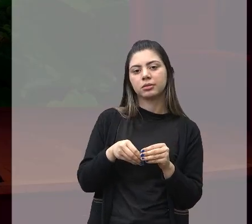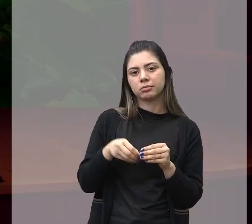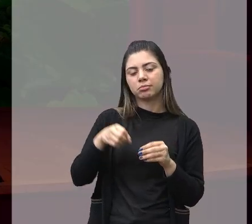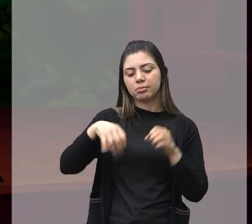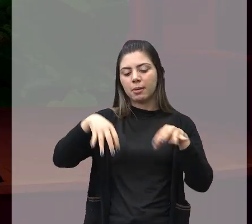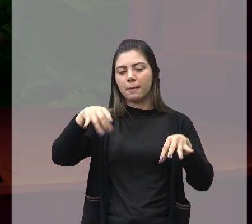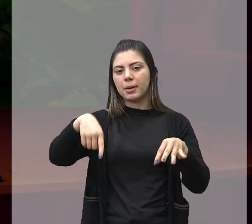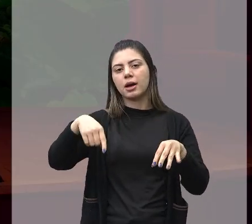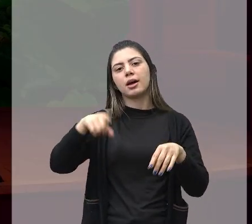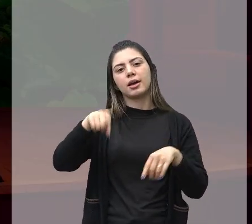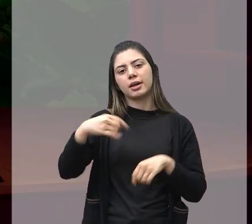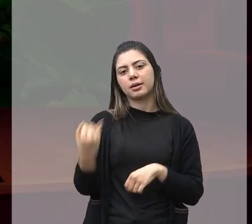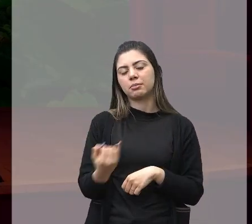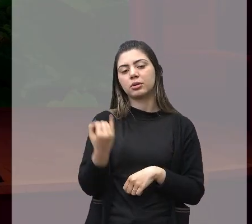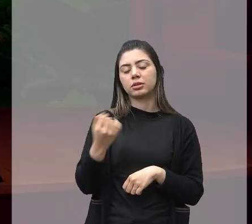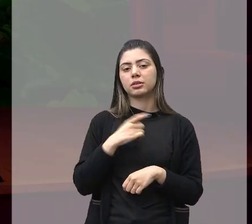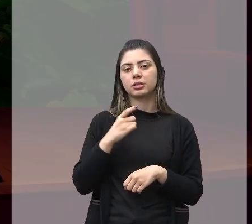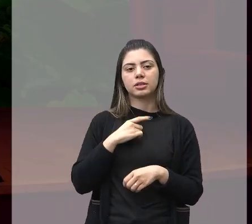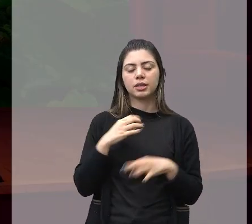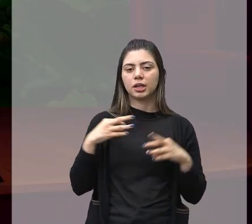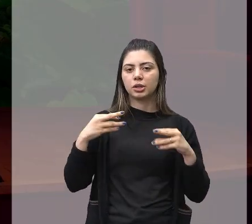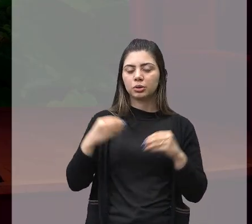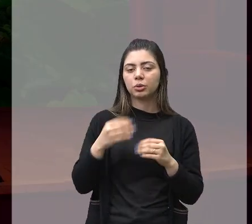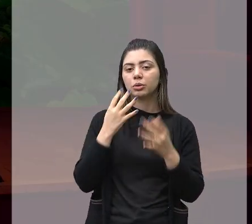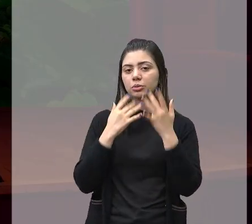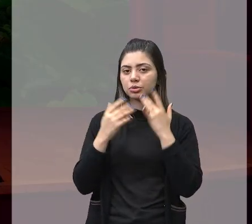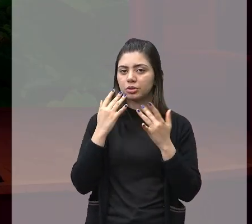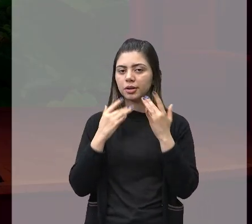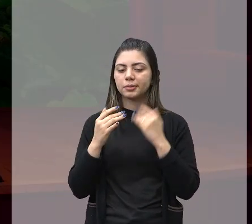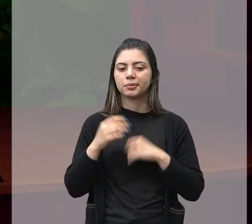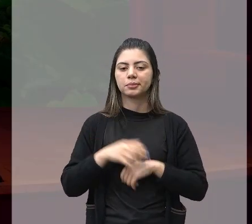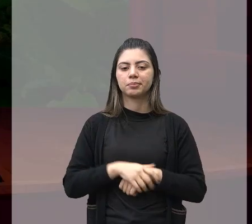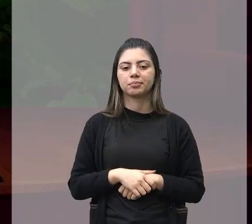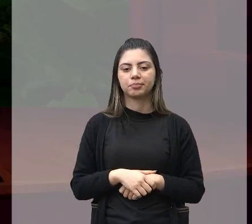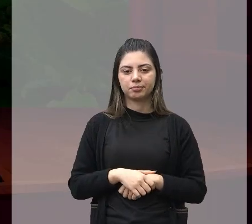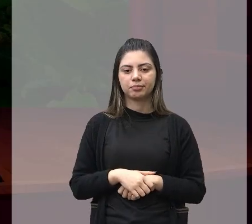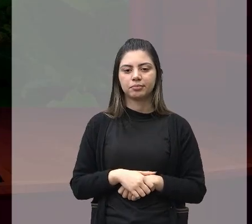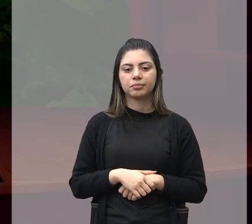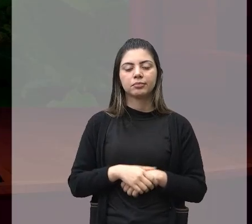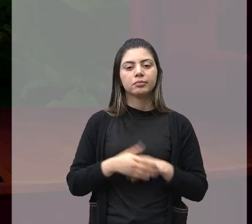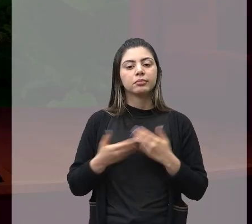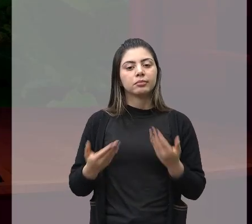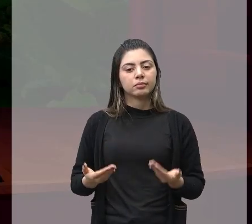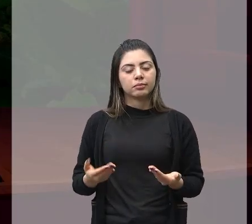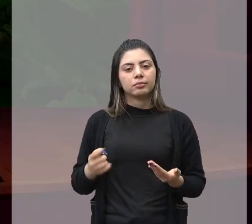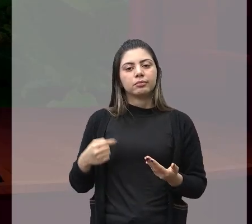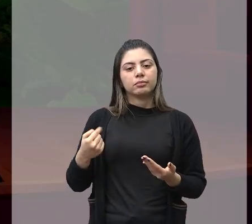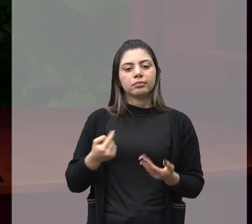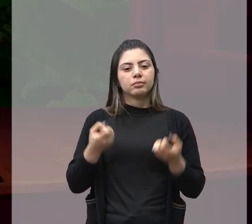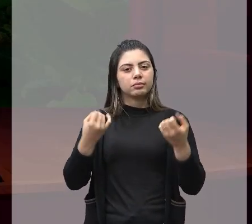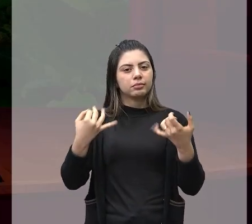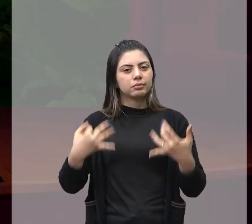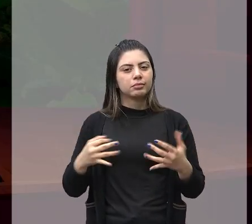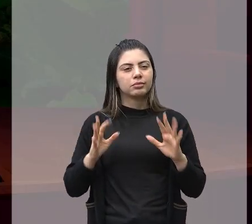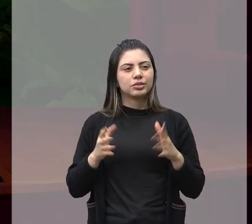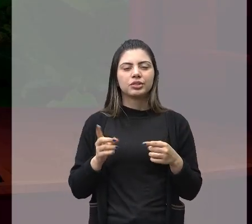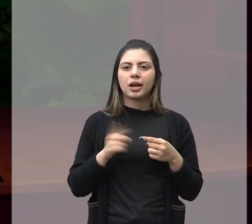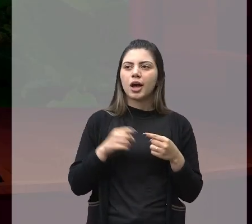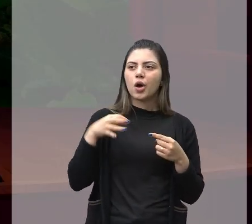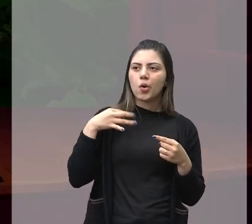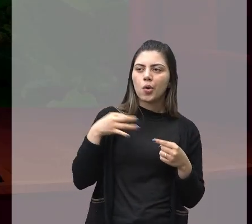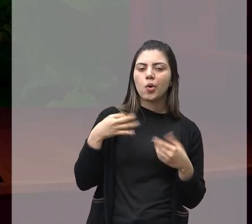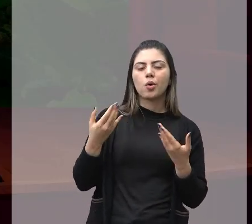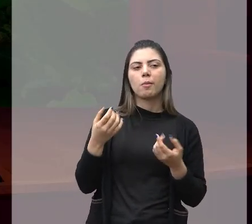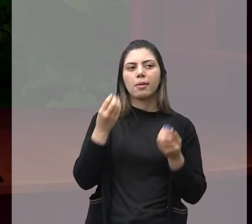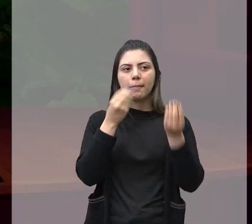desde o início até o encerramento de toda a peça teatral. E quando a gente está falando, a gente falou de figurino, a gente falou